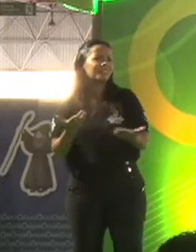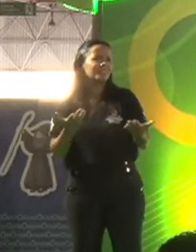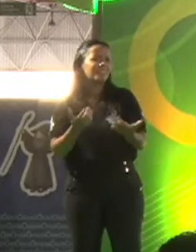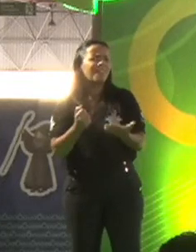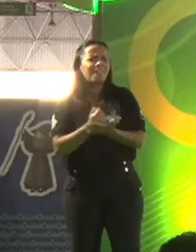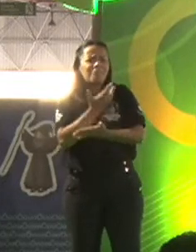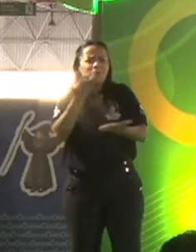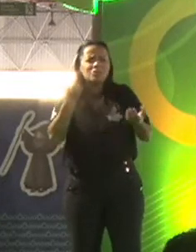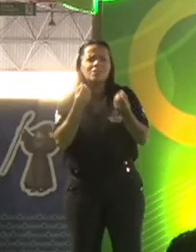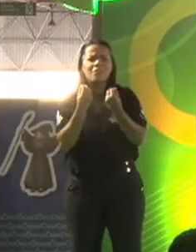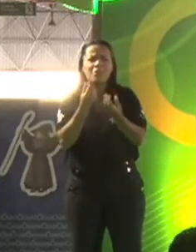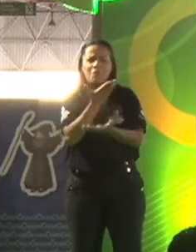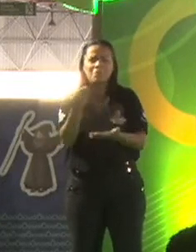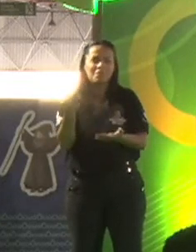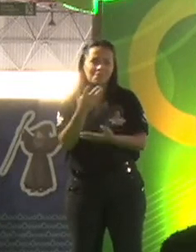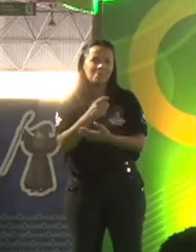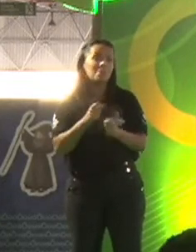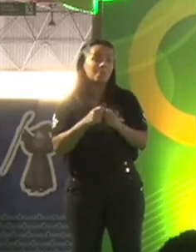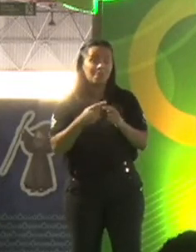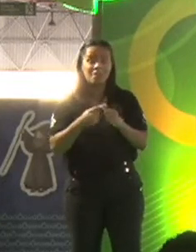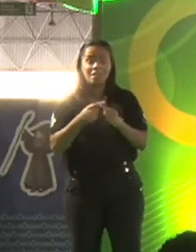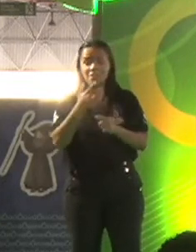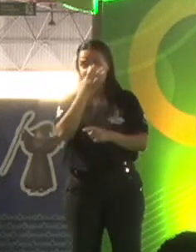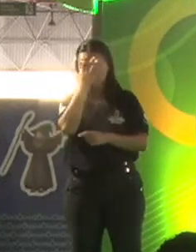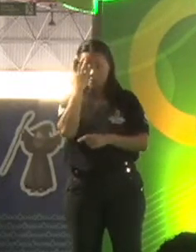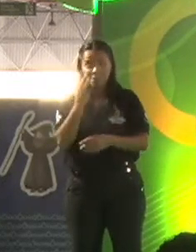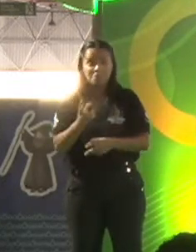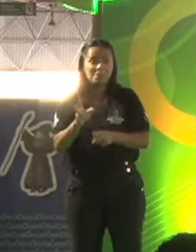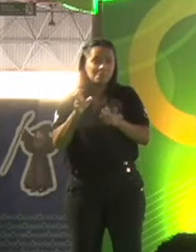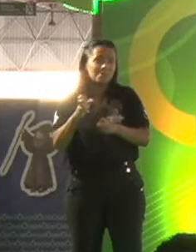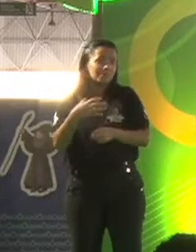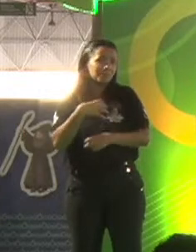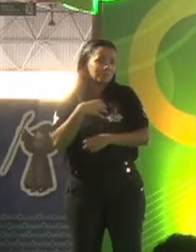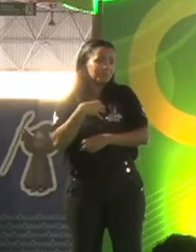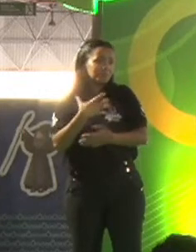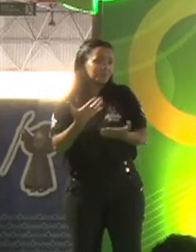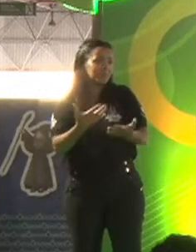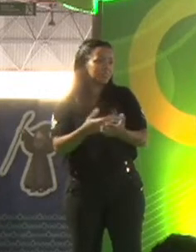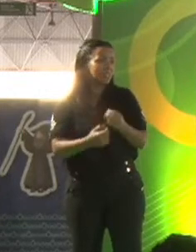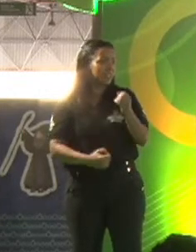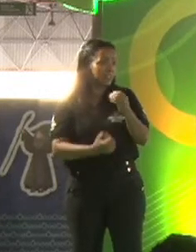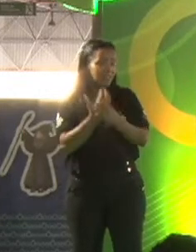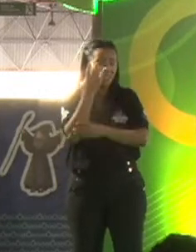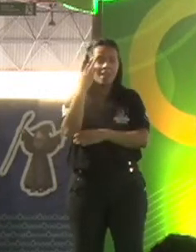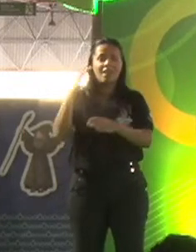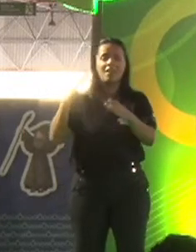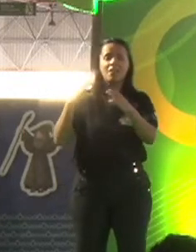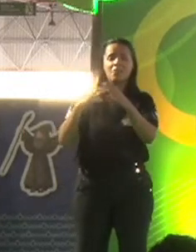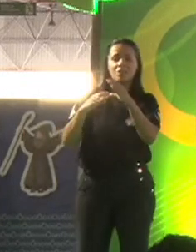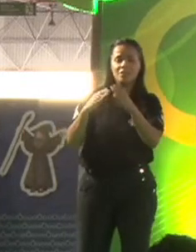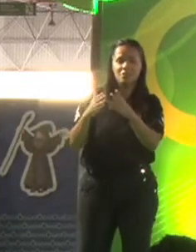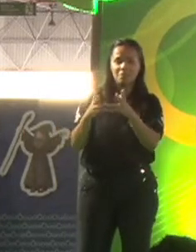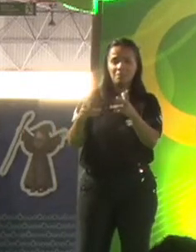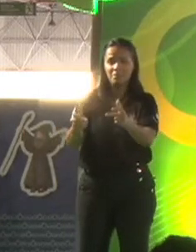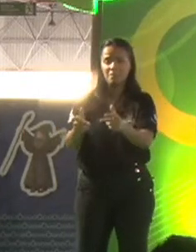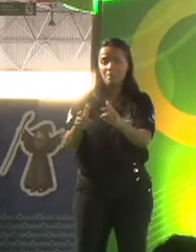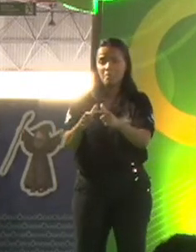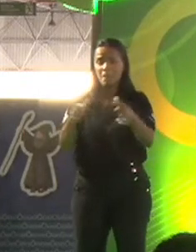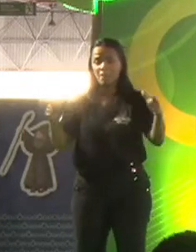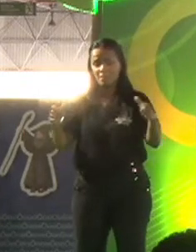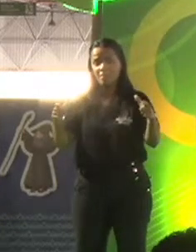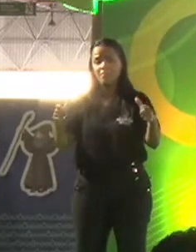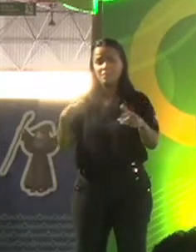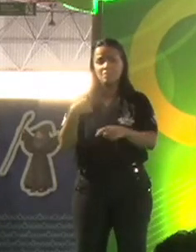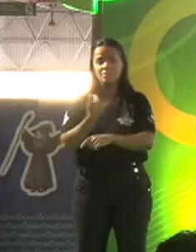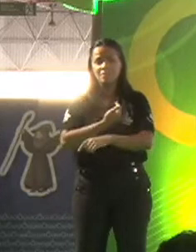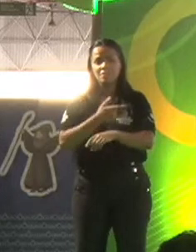isso também que a gente tá discutindo aqui né e eu falo da gente precisar criar conexões maiores a gente acaba Tendo isso